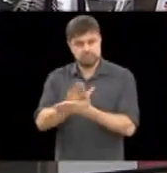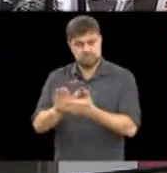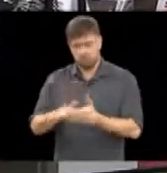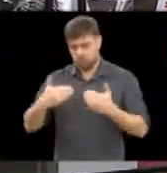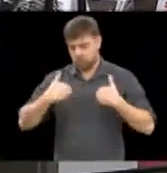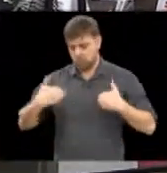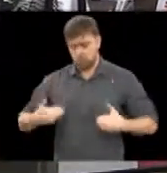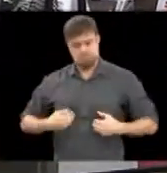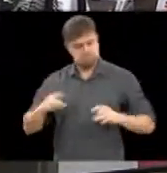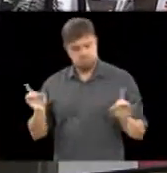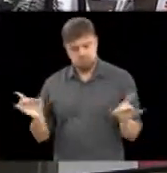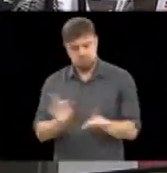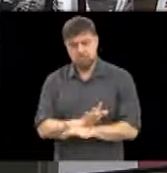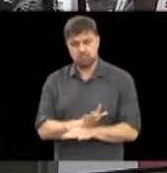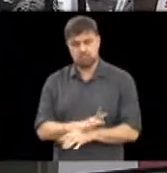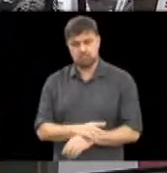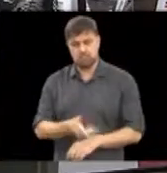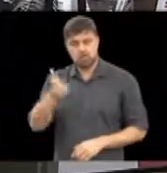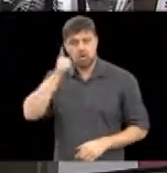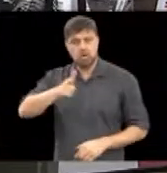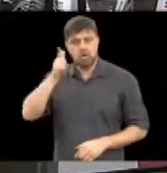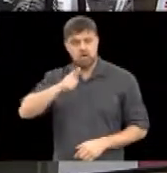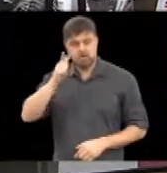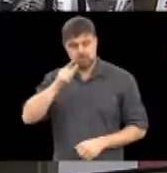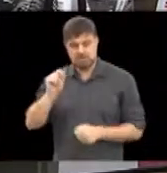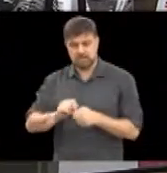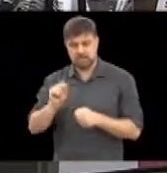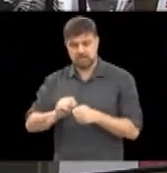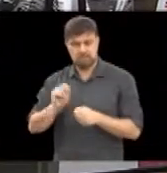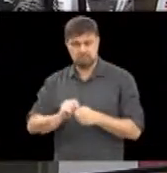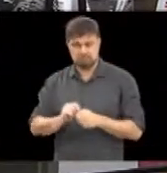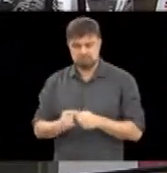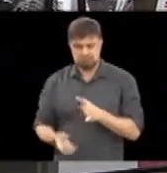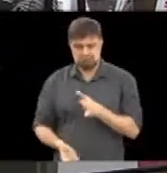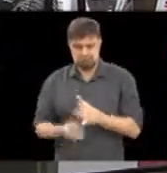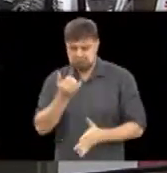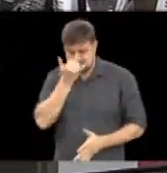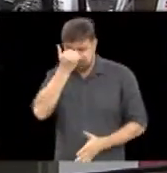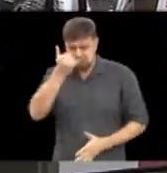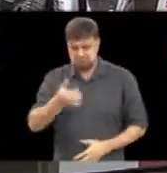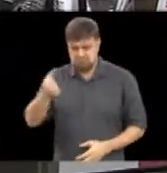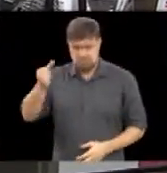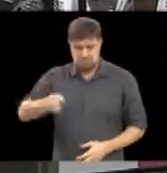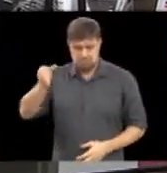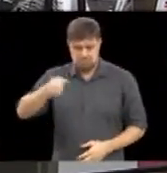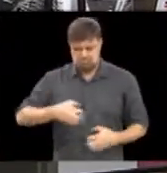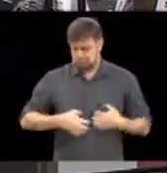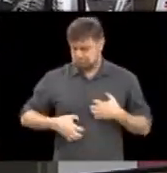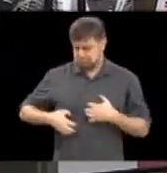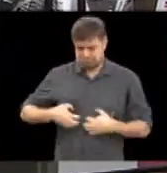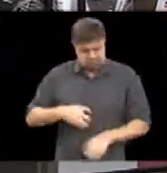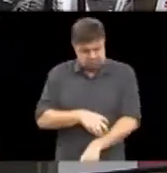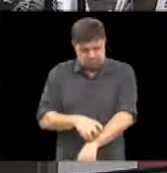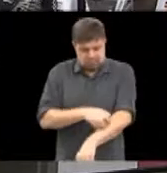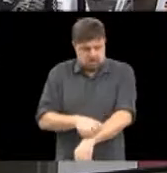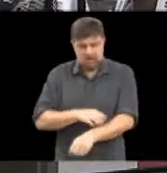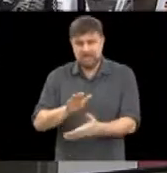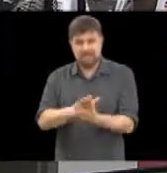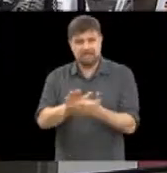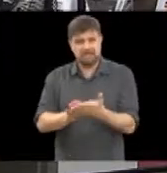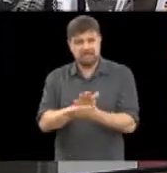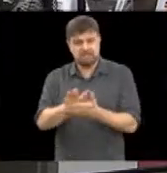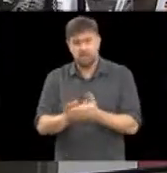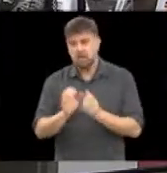O organismo dele mesmo acaba se maturando e não vai ter mais essa reação alérgica que antes tinha